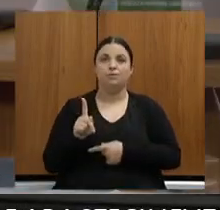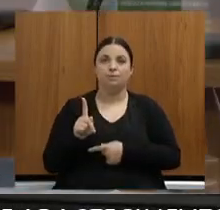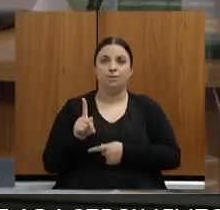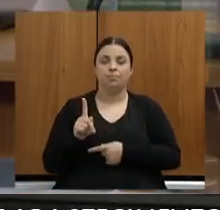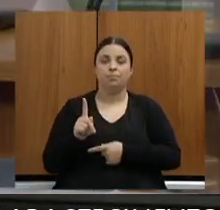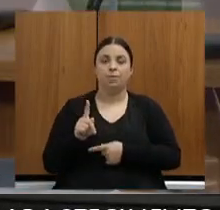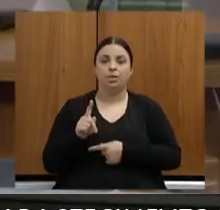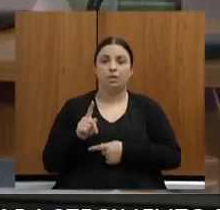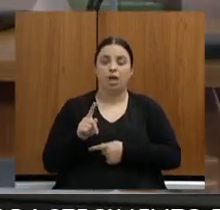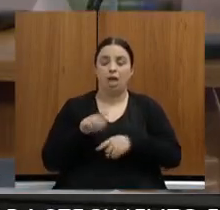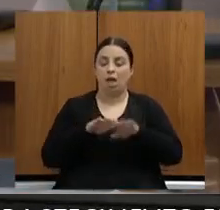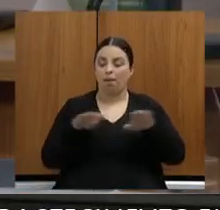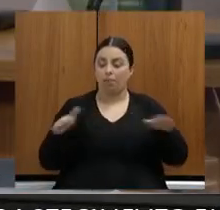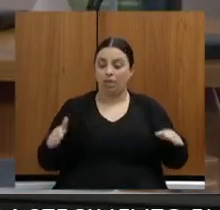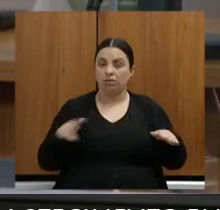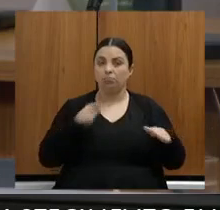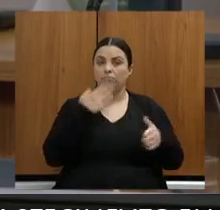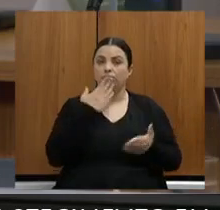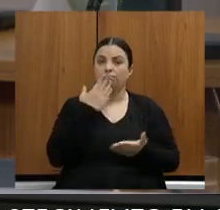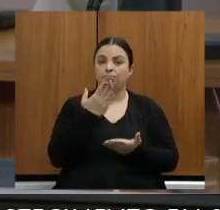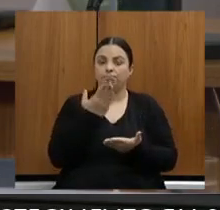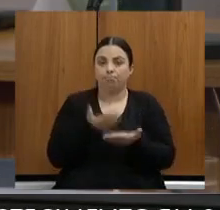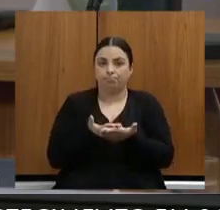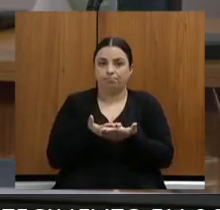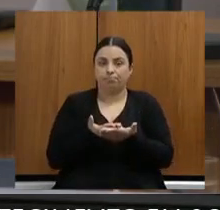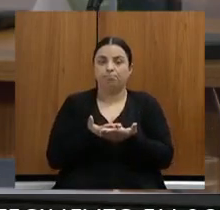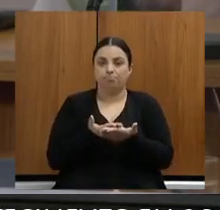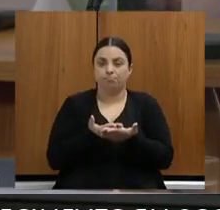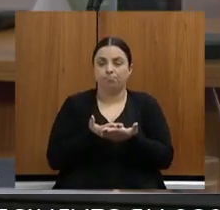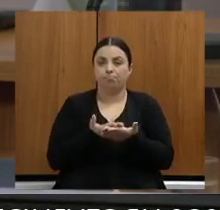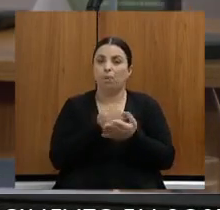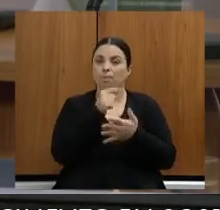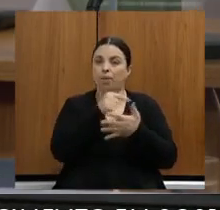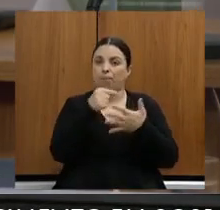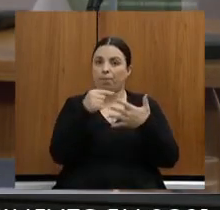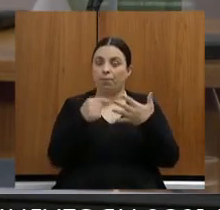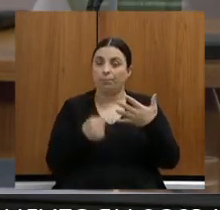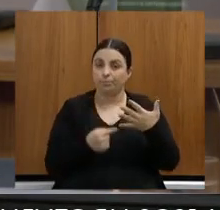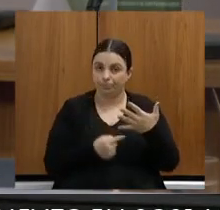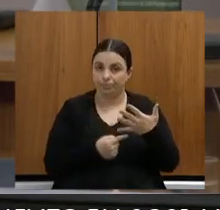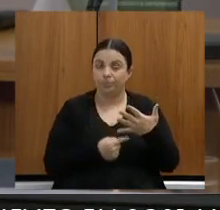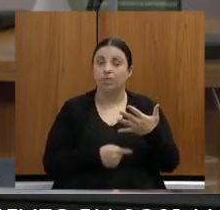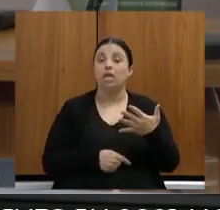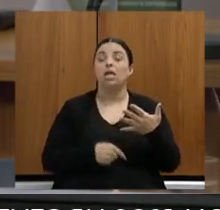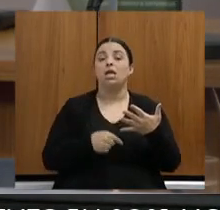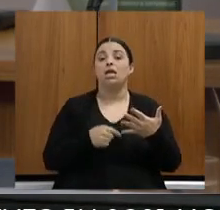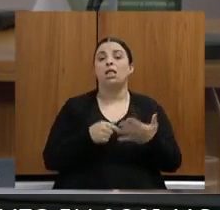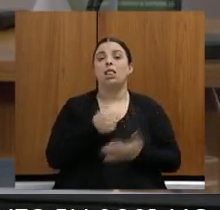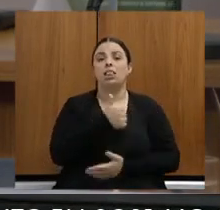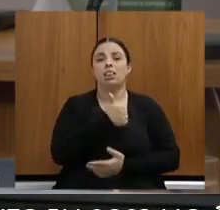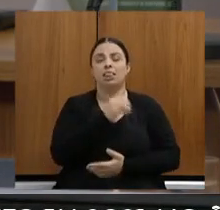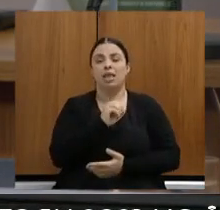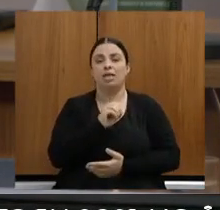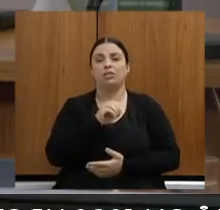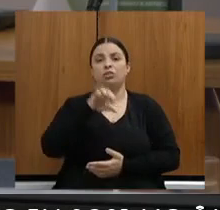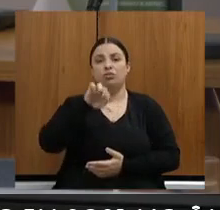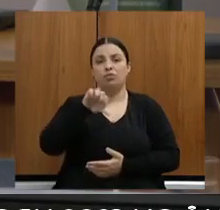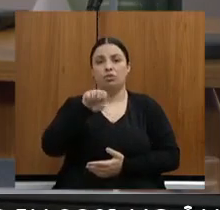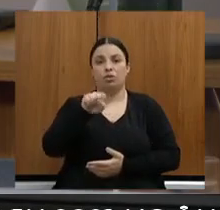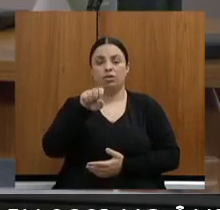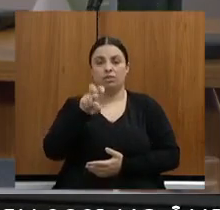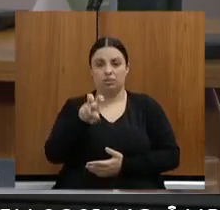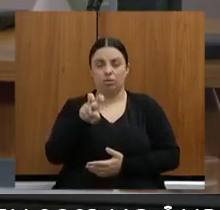é sobre a mesa os seguintes requerimentos eu quero mento 10985/2018